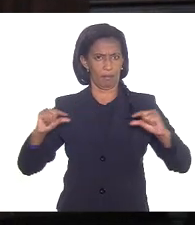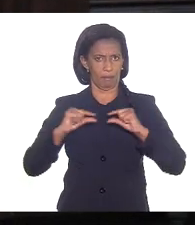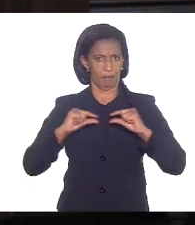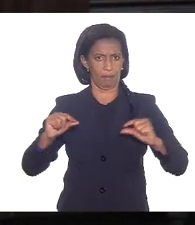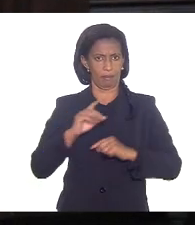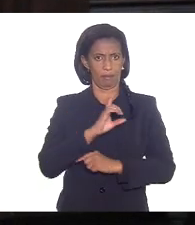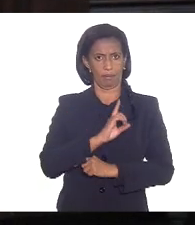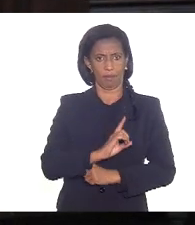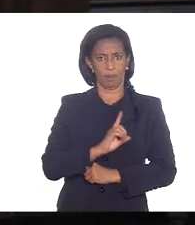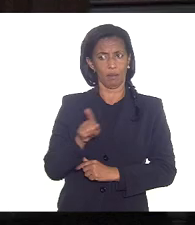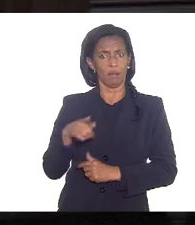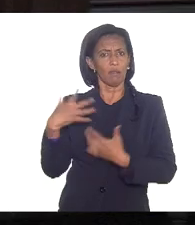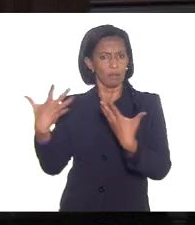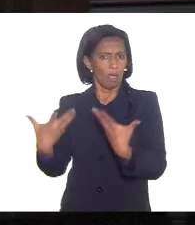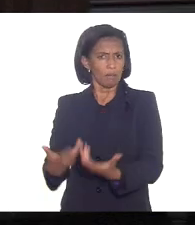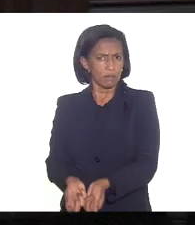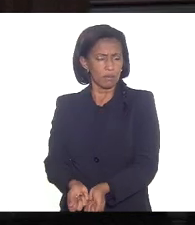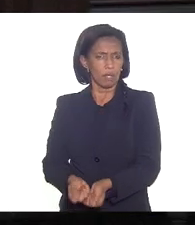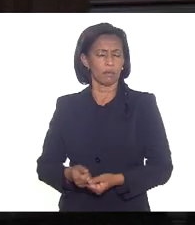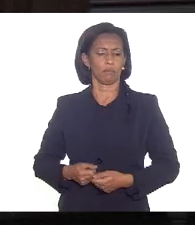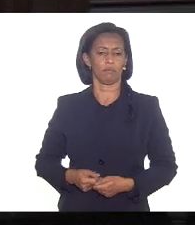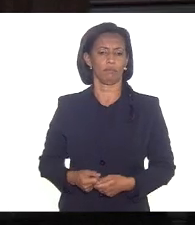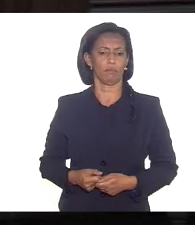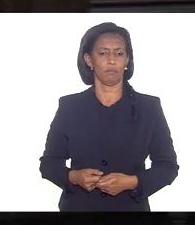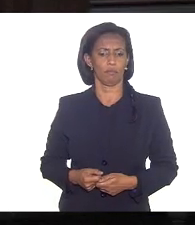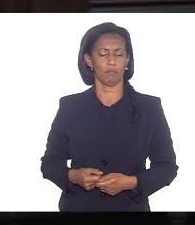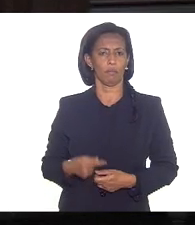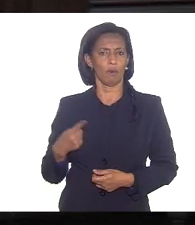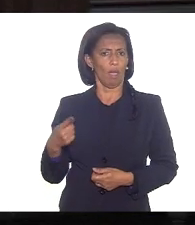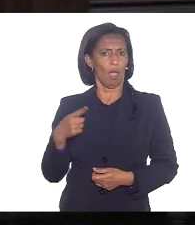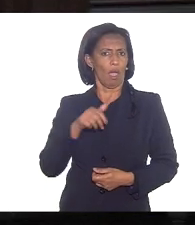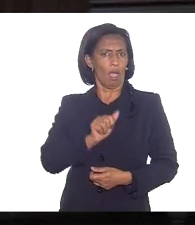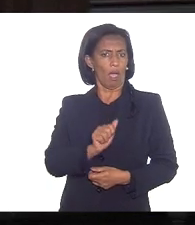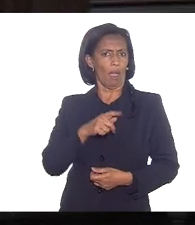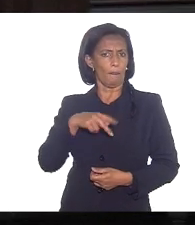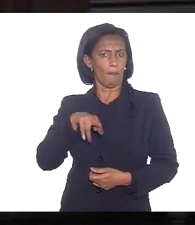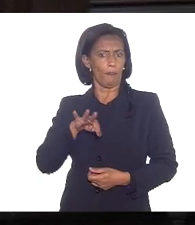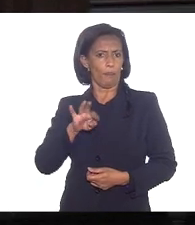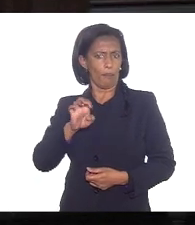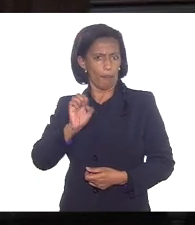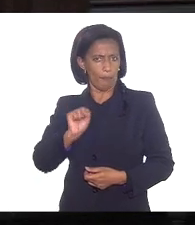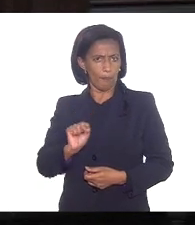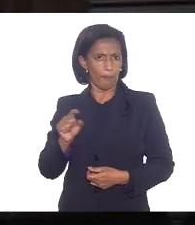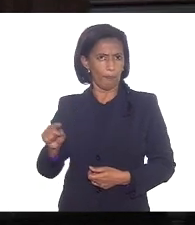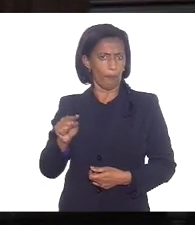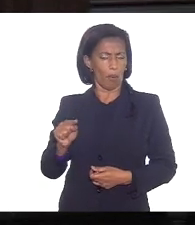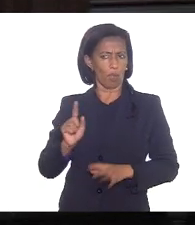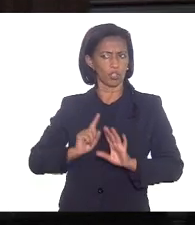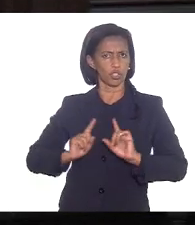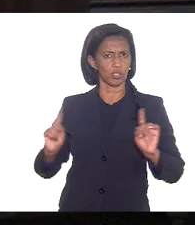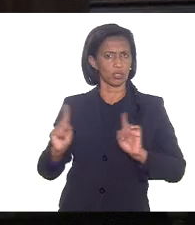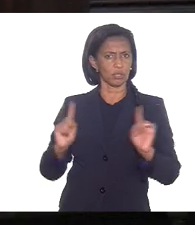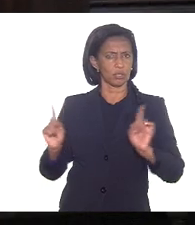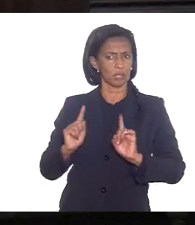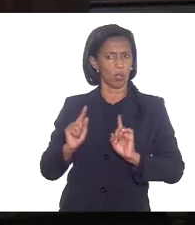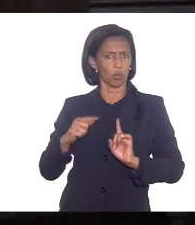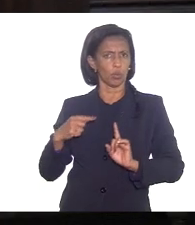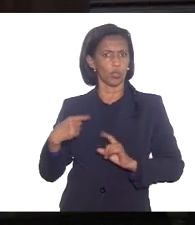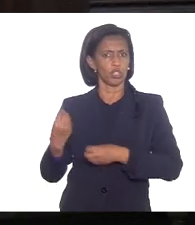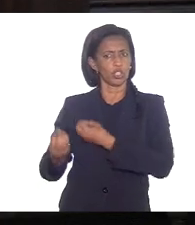que serão aceitos aportes que seja o gerados pelo